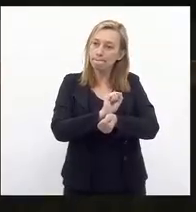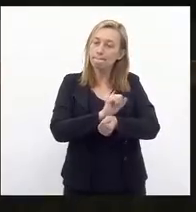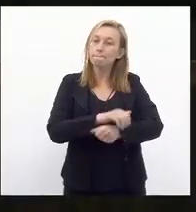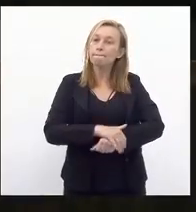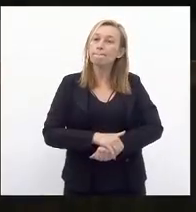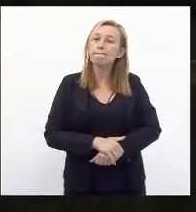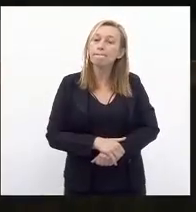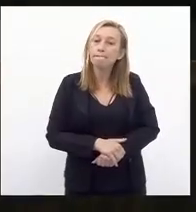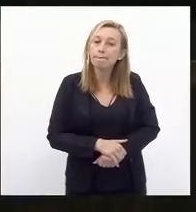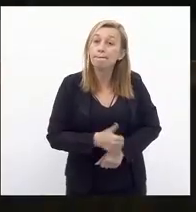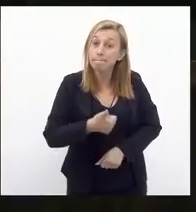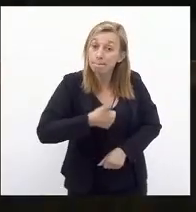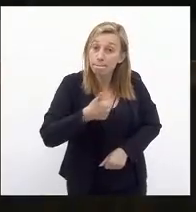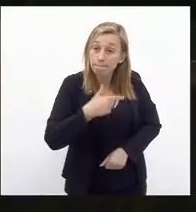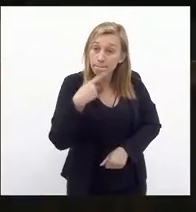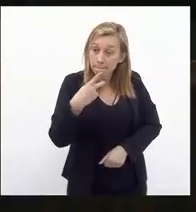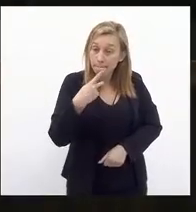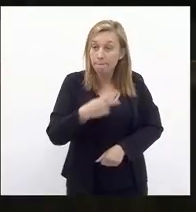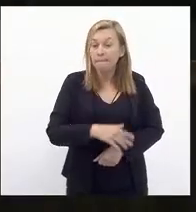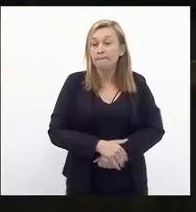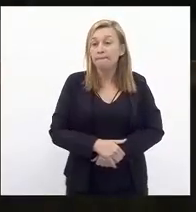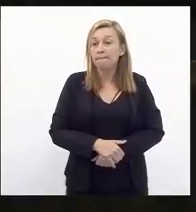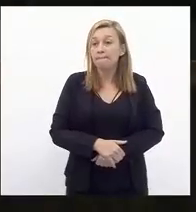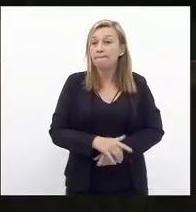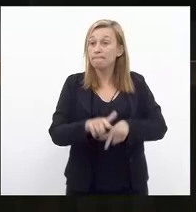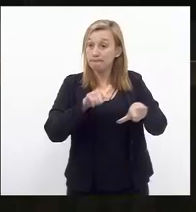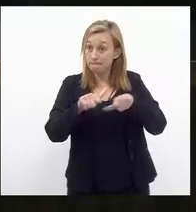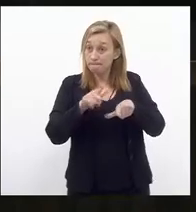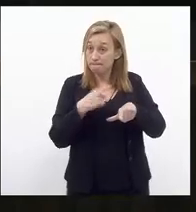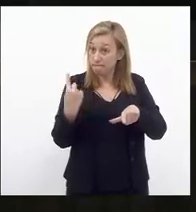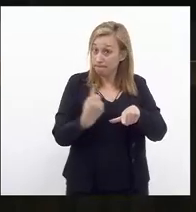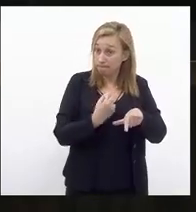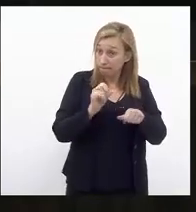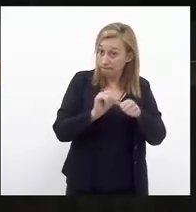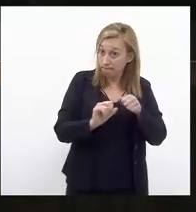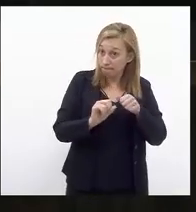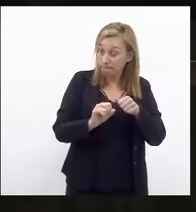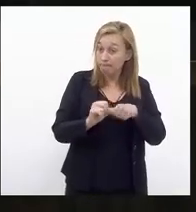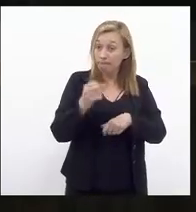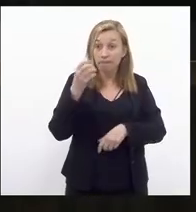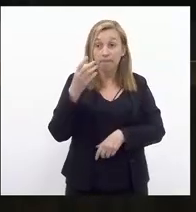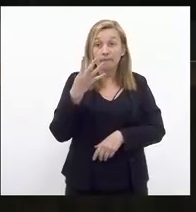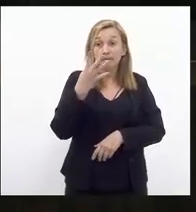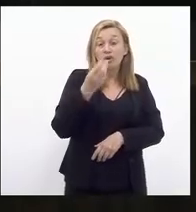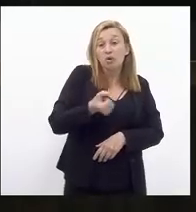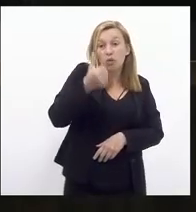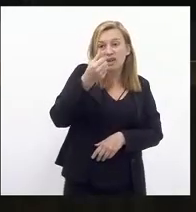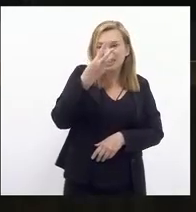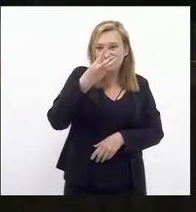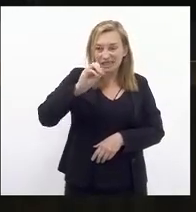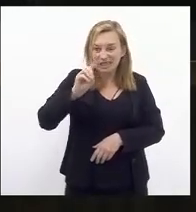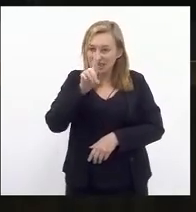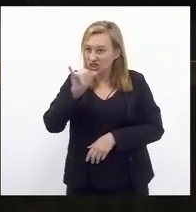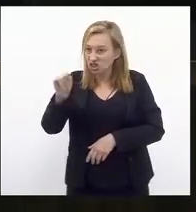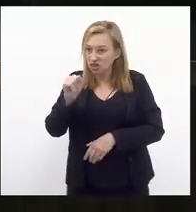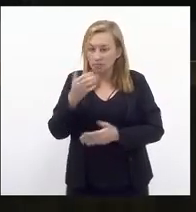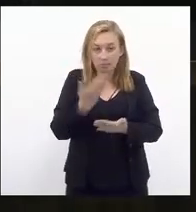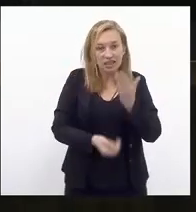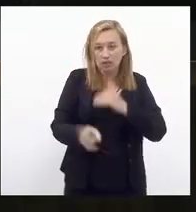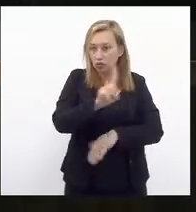Augusta primeiro dizer que tu trabalha aqui nós fizemos e quase 30 dias não será em